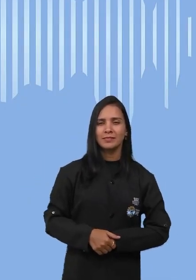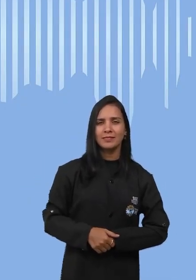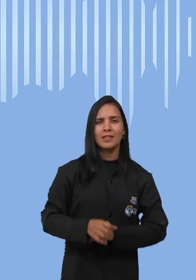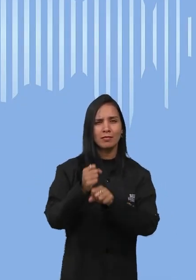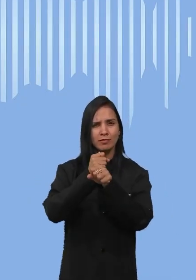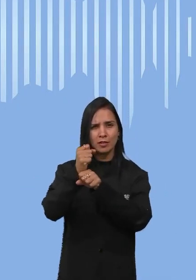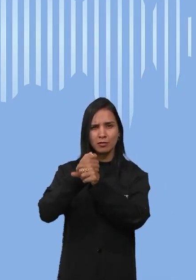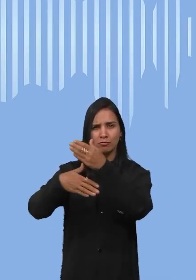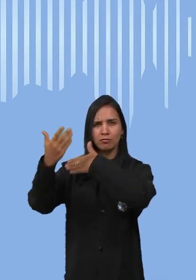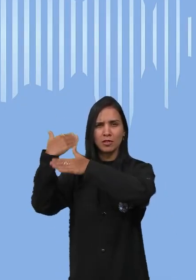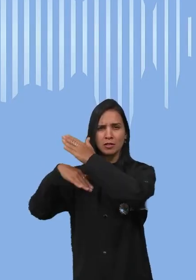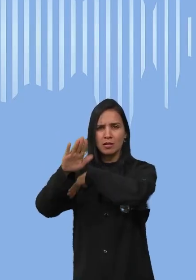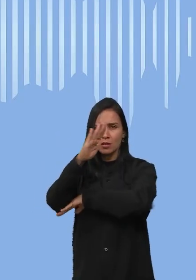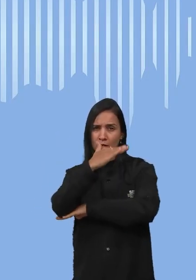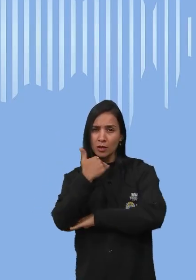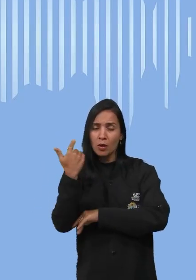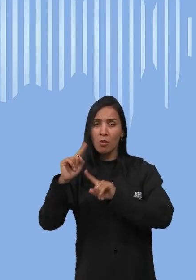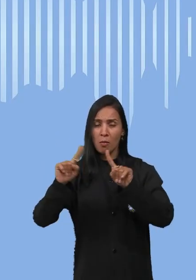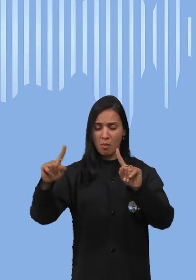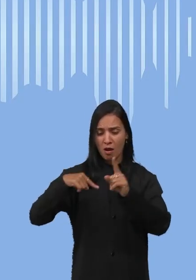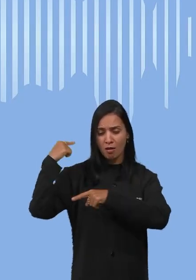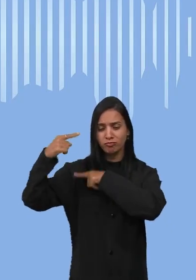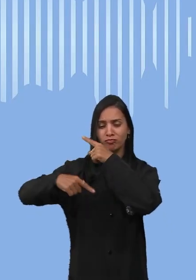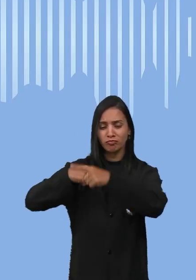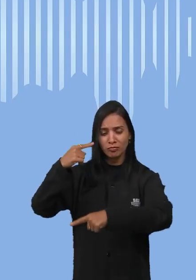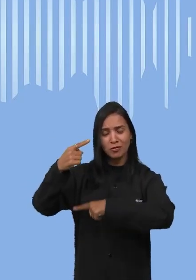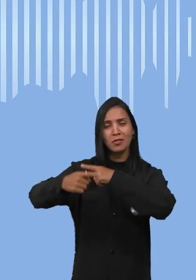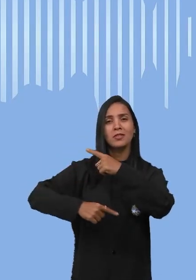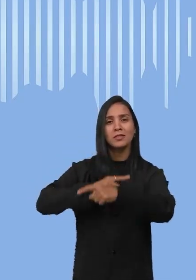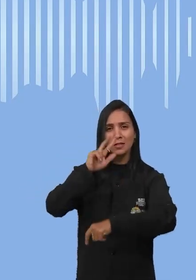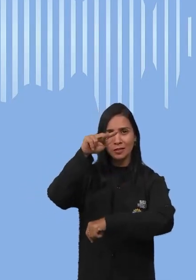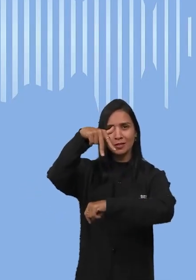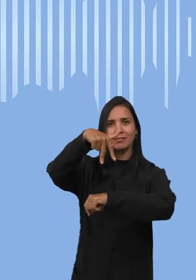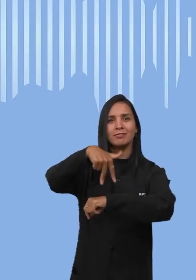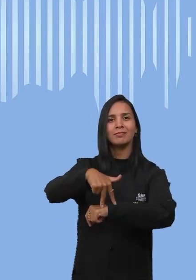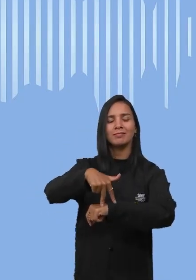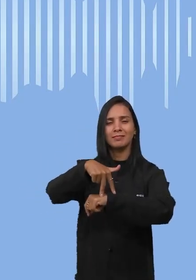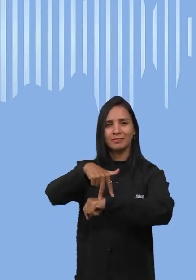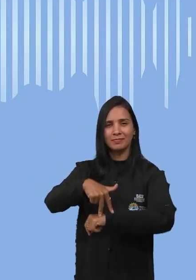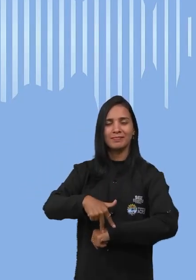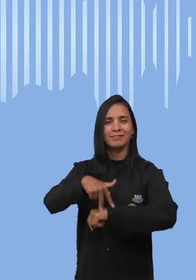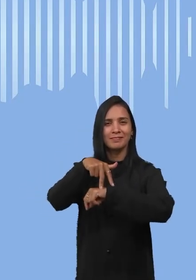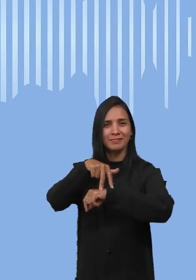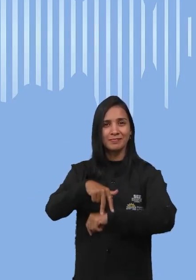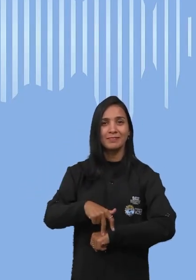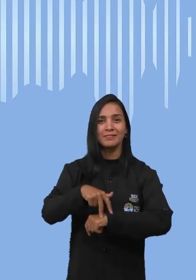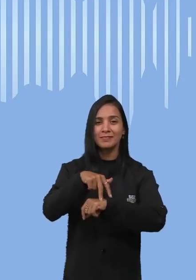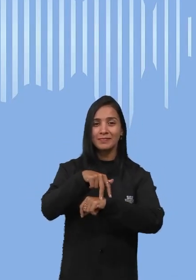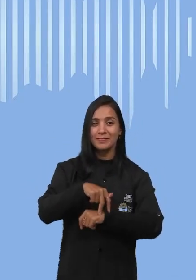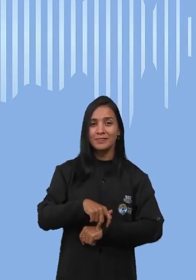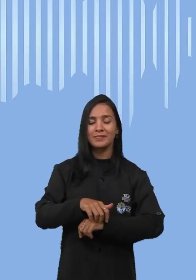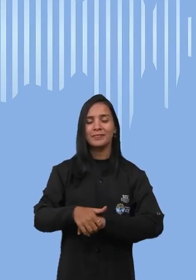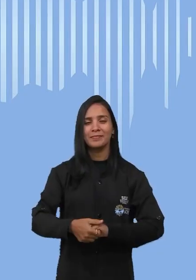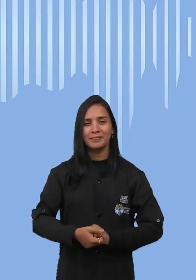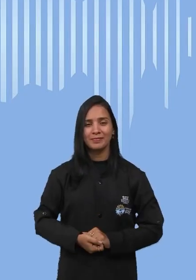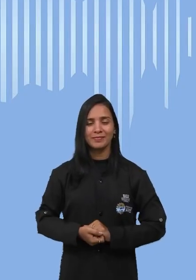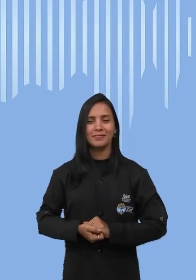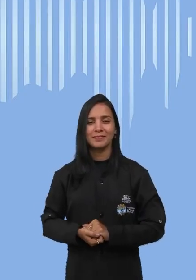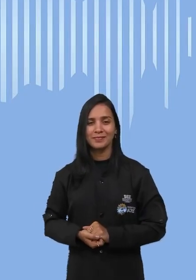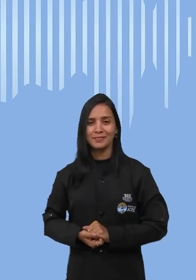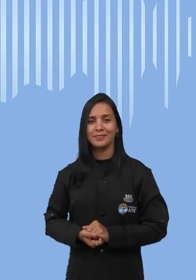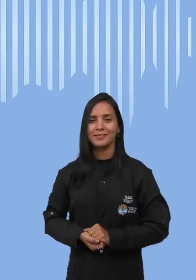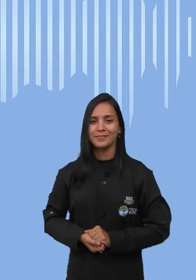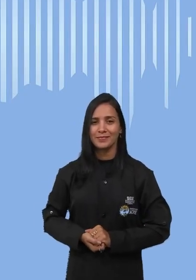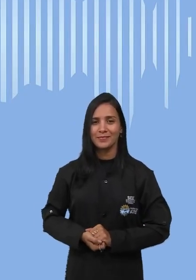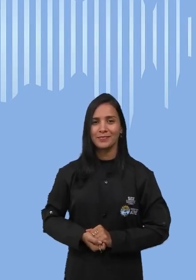eu morri, mas esse ano eu não morro. Ano passado eu morri, mas esse ano